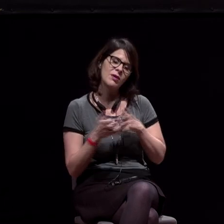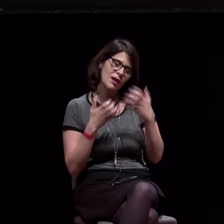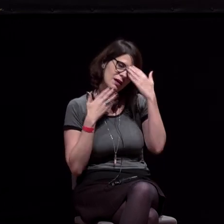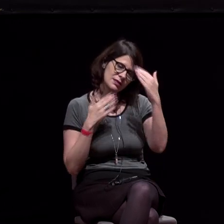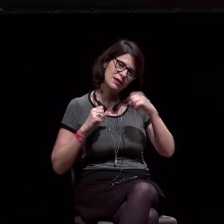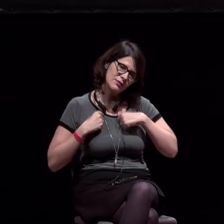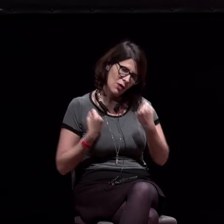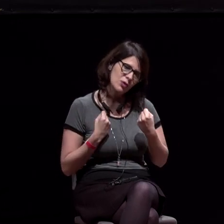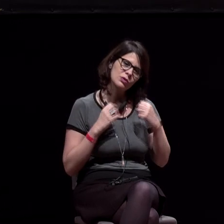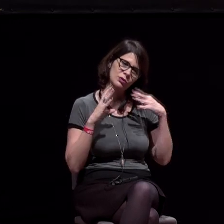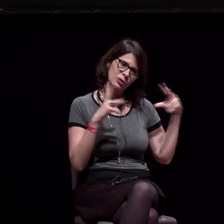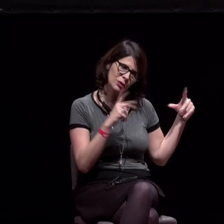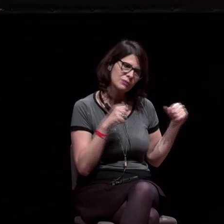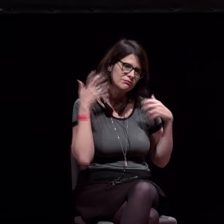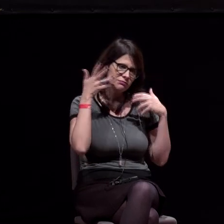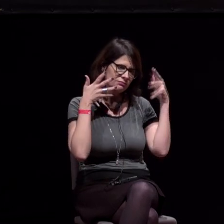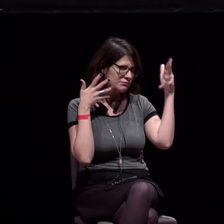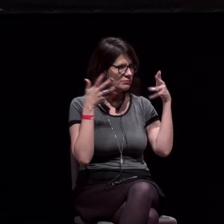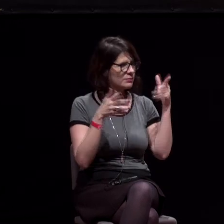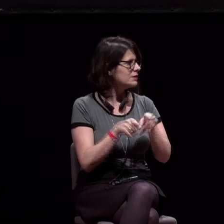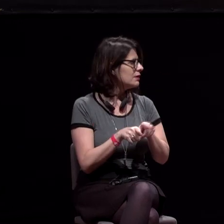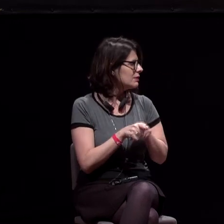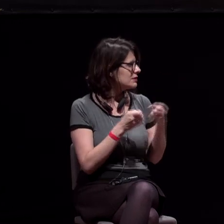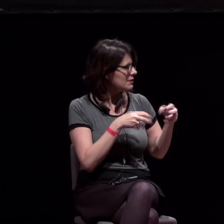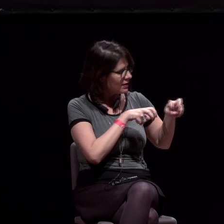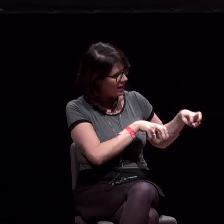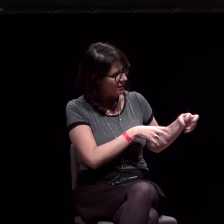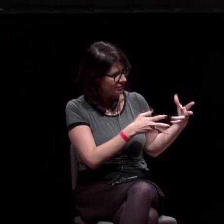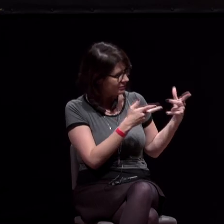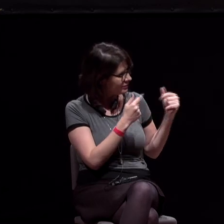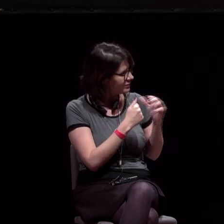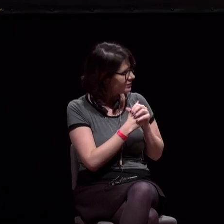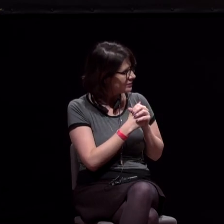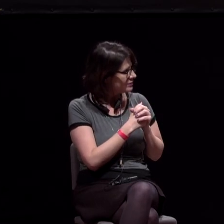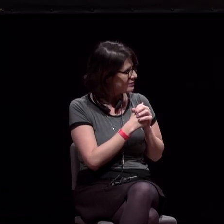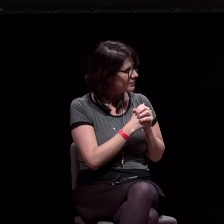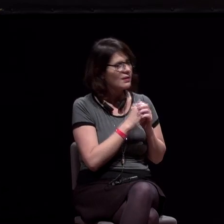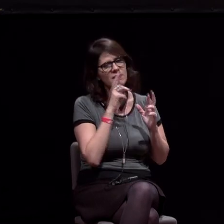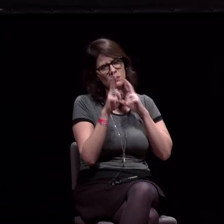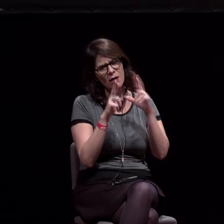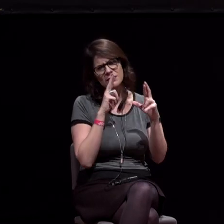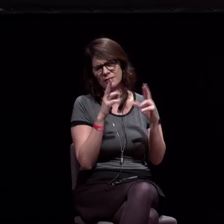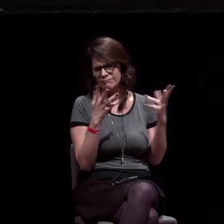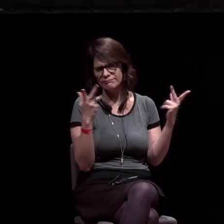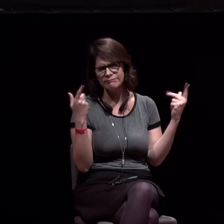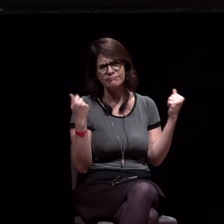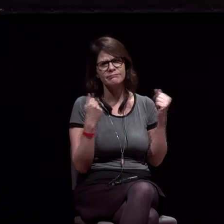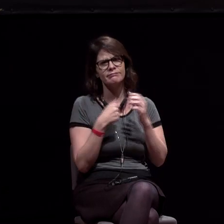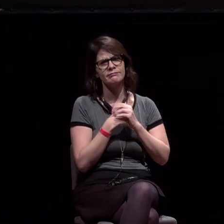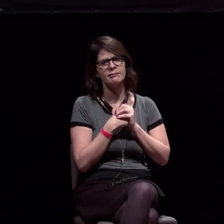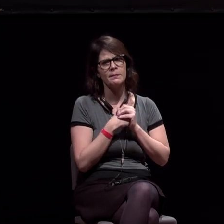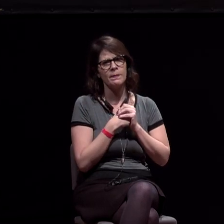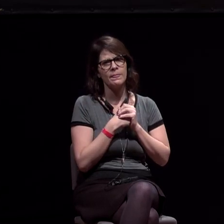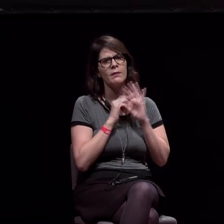esforço de todas vocês e dizer que, vocês duas são melhor, lindas respostas, e dizer que nós temos ainda